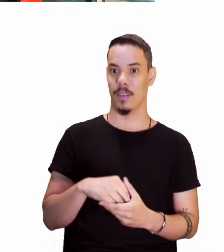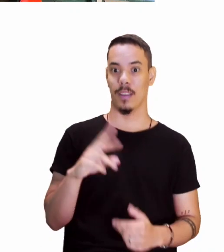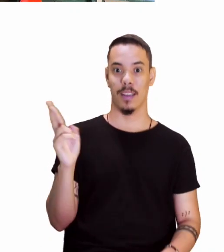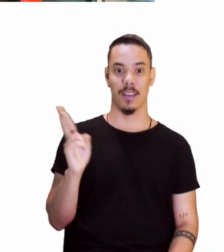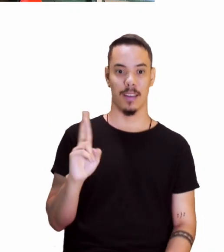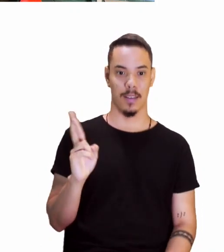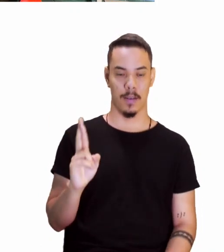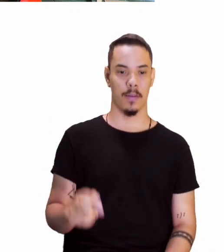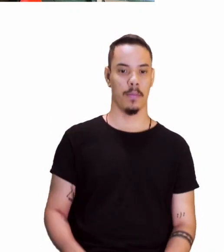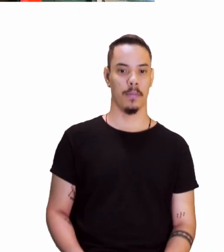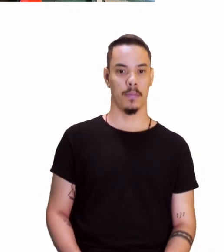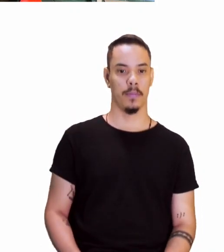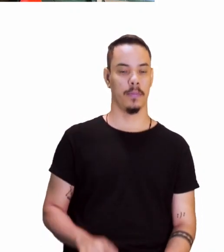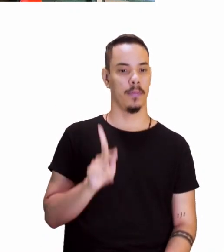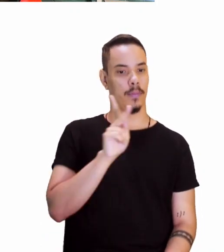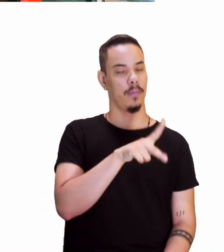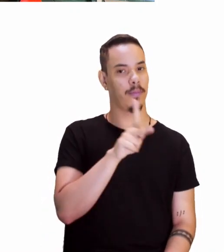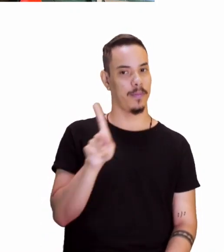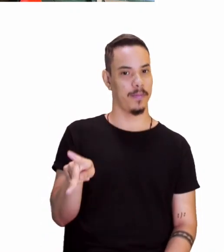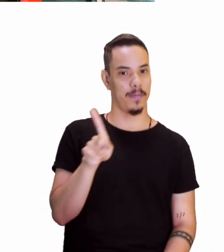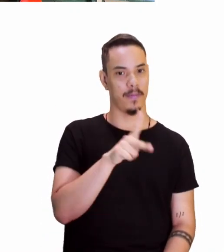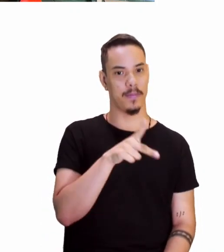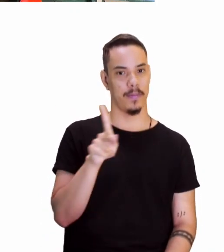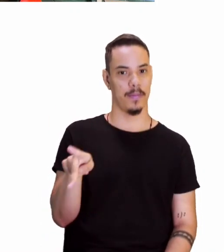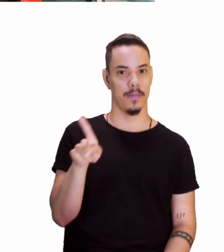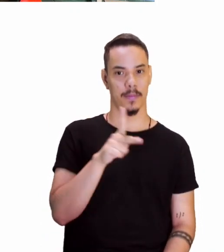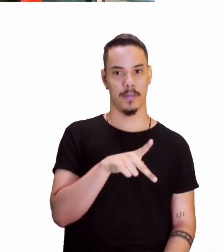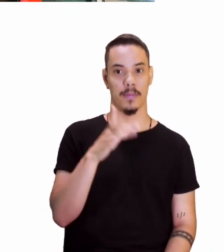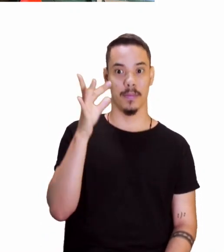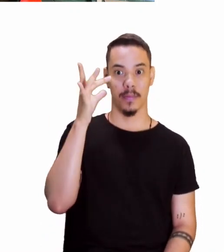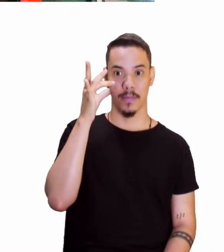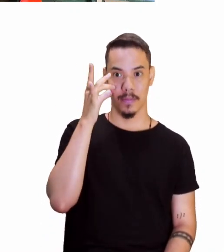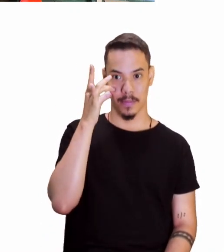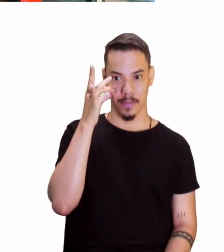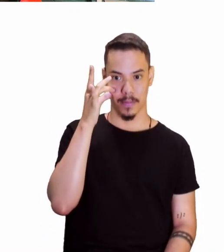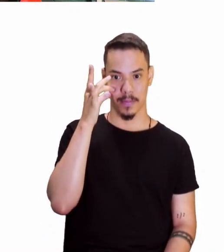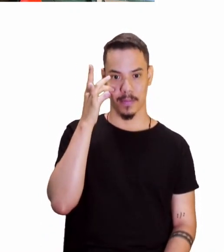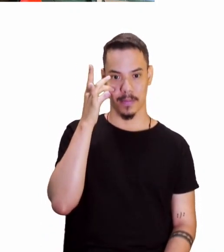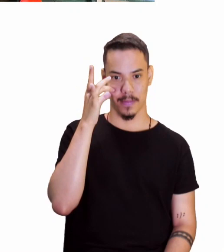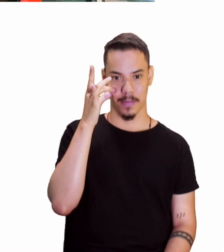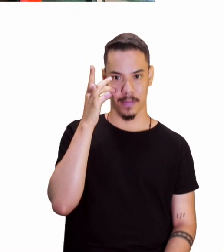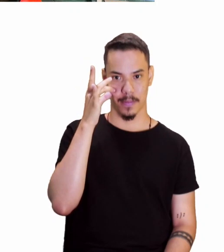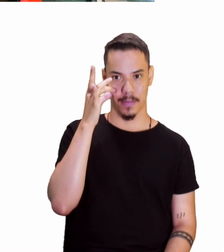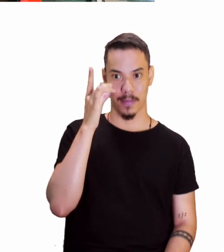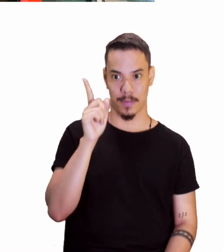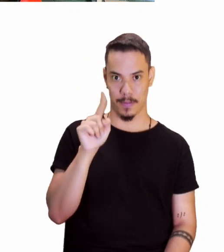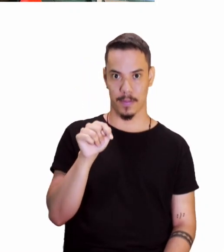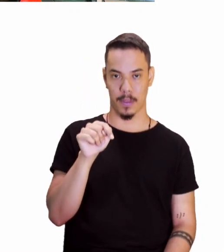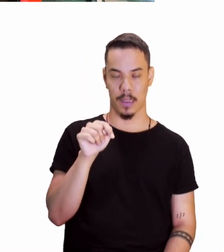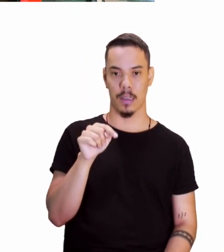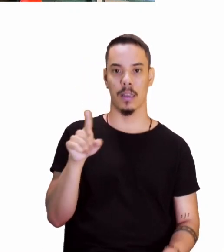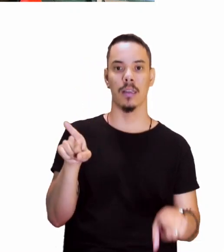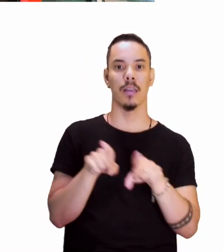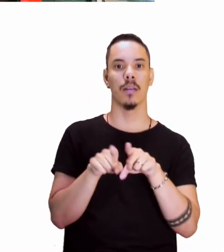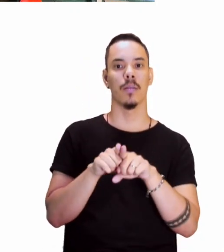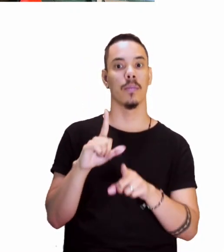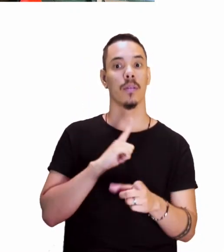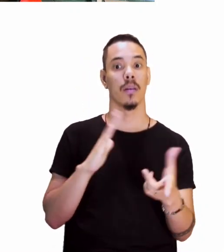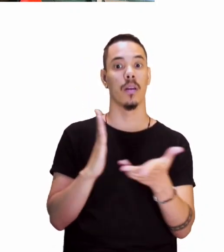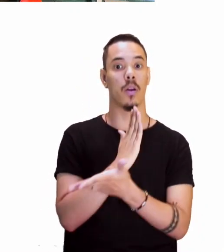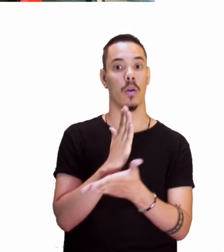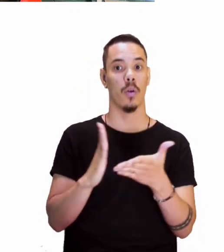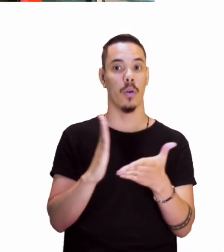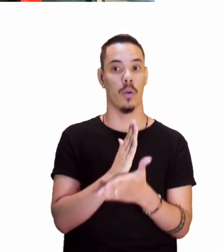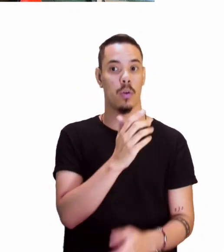só, dos professores presenciais, tá certo? Aqui temos alguns